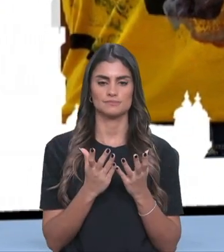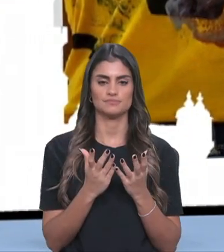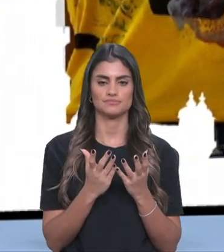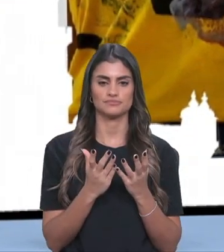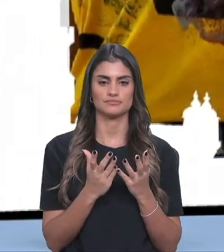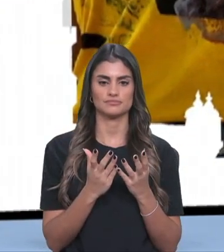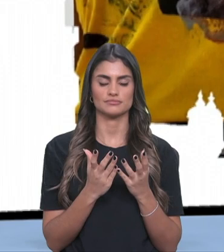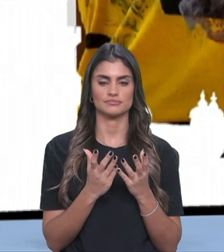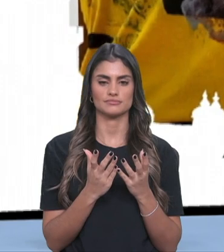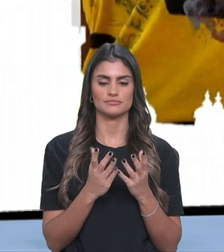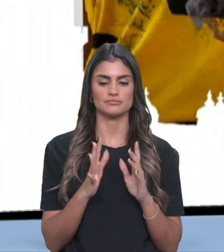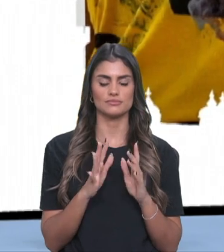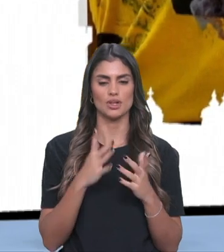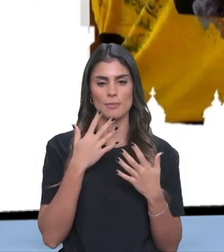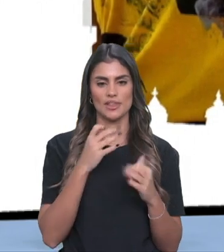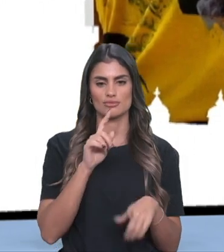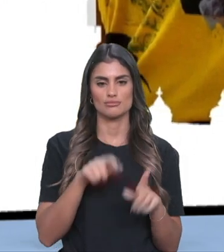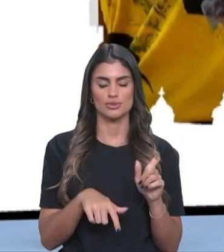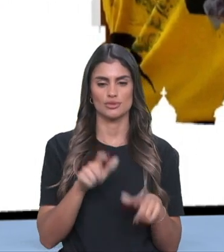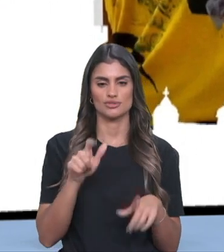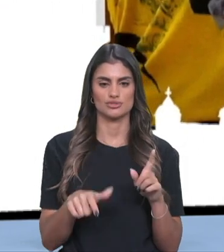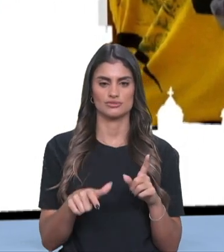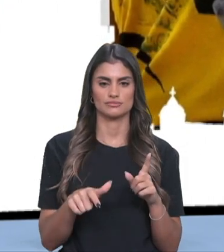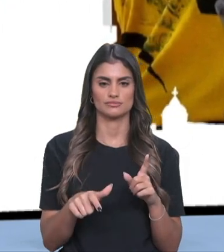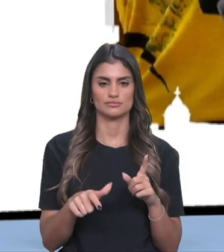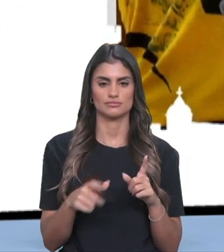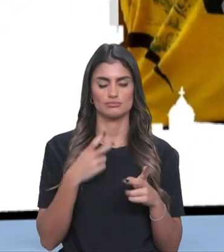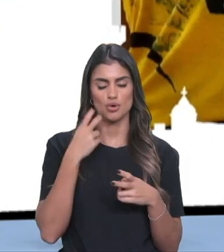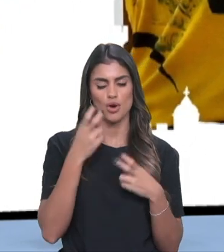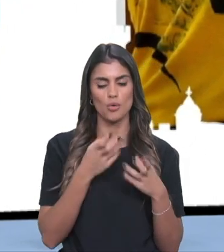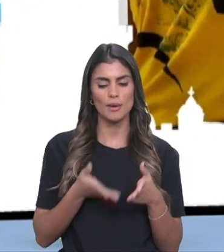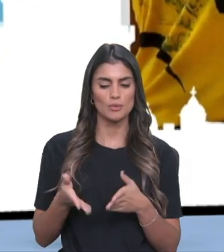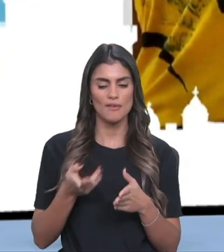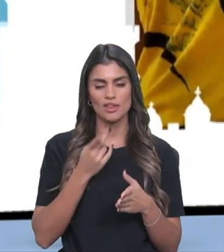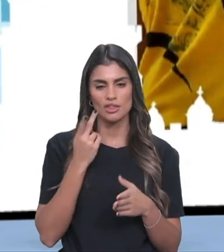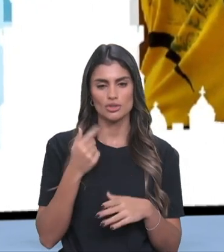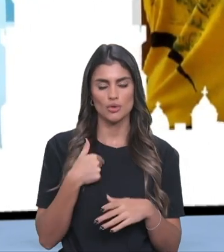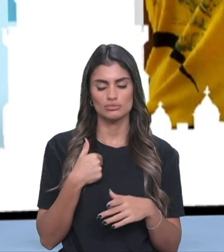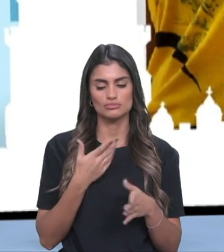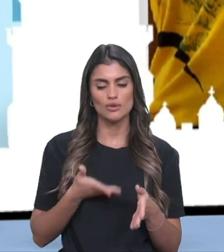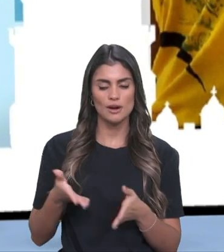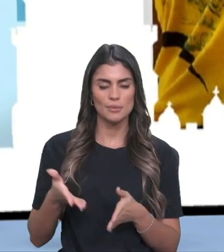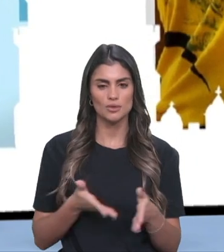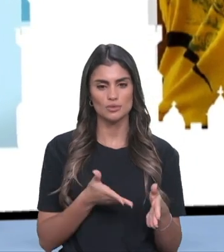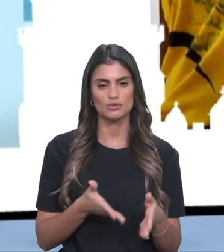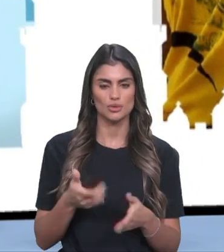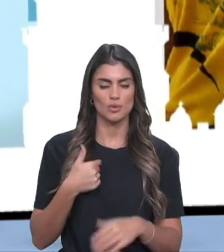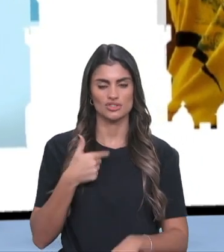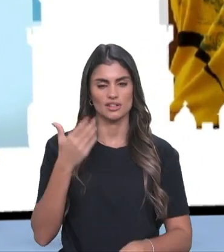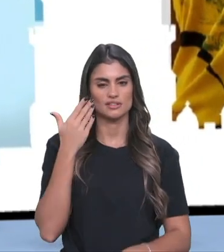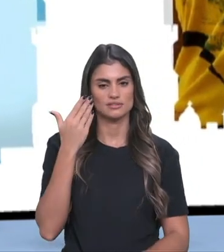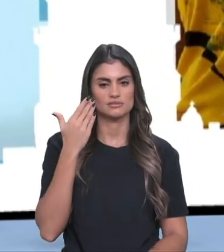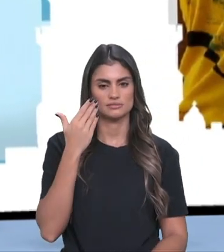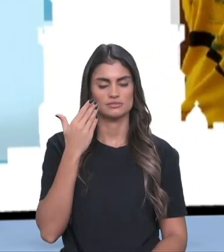que há na generalidade das pessoas, ao procurarem um certo sentido para a sua vida. Eu fiz um percurso que achei